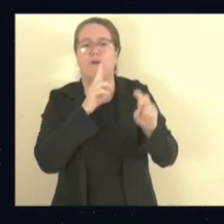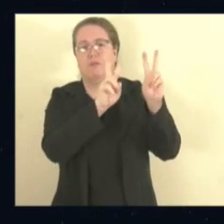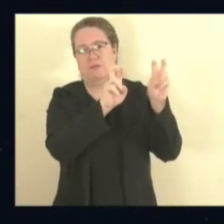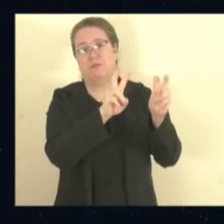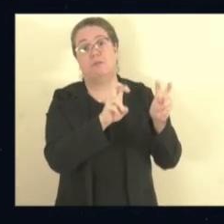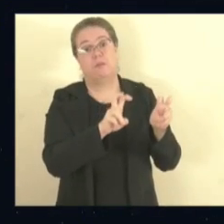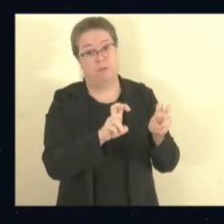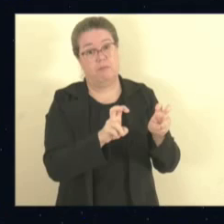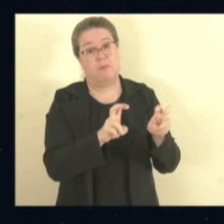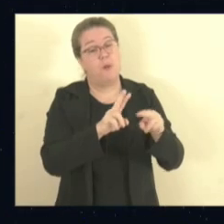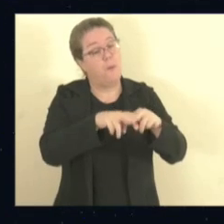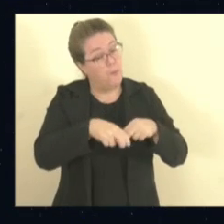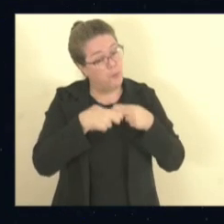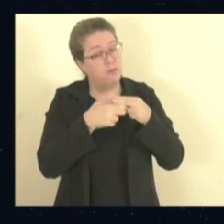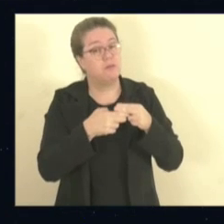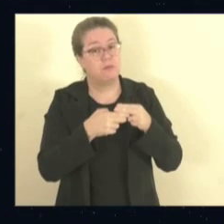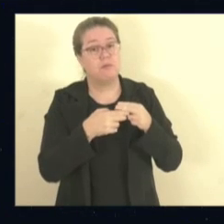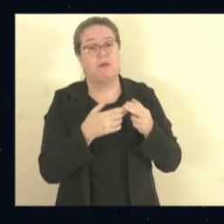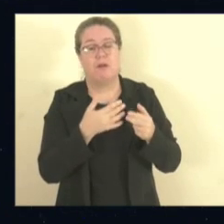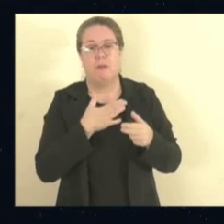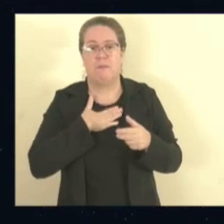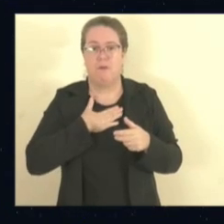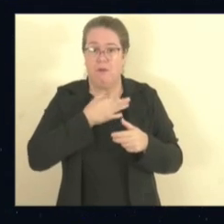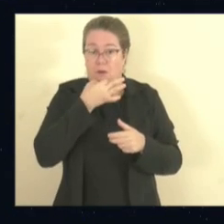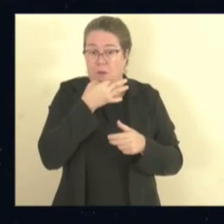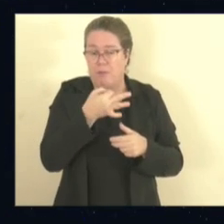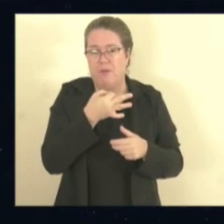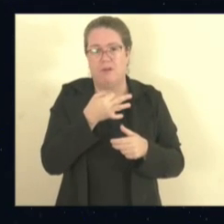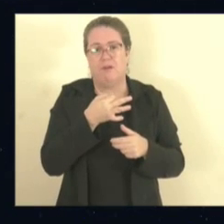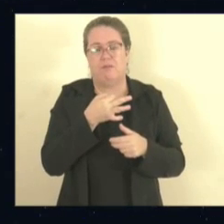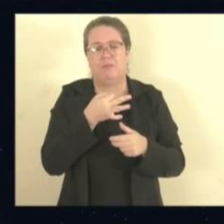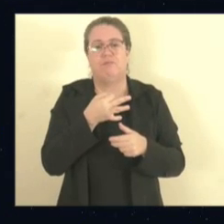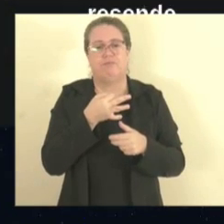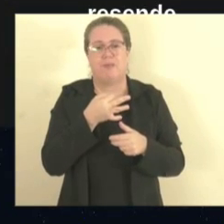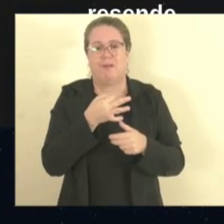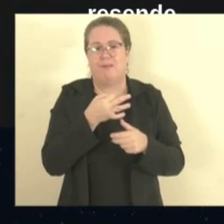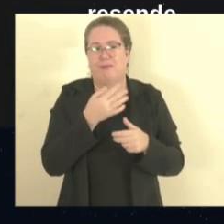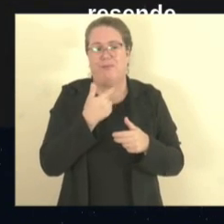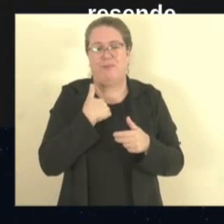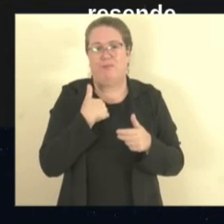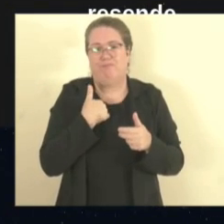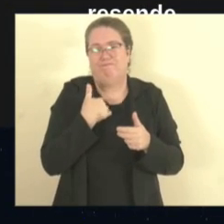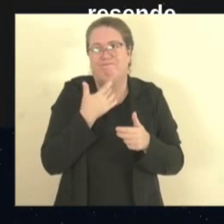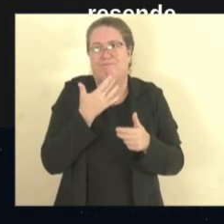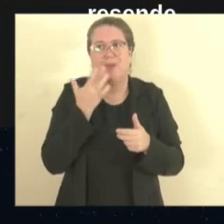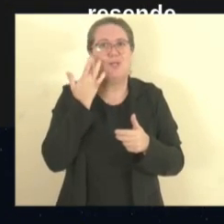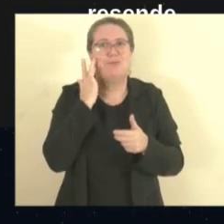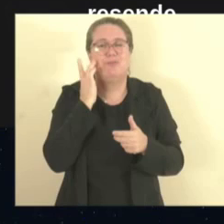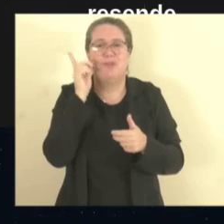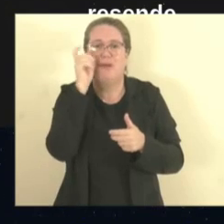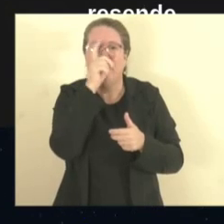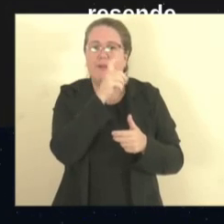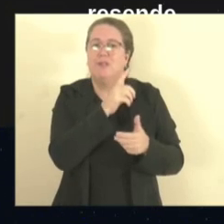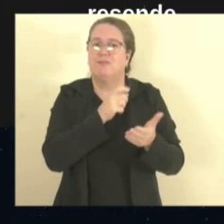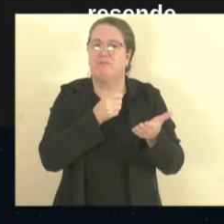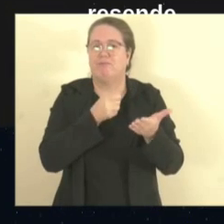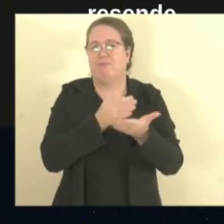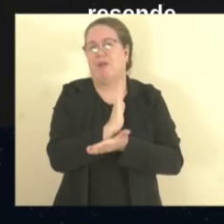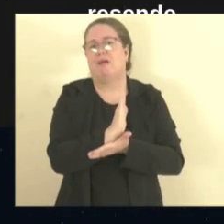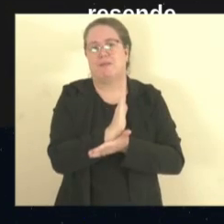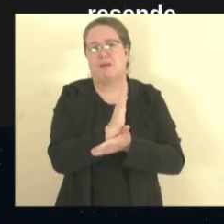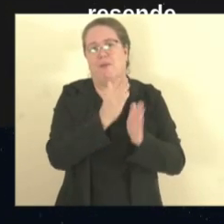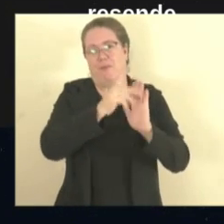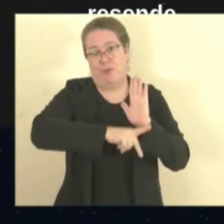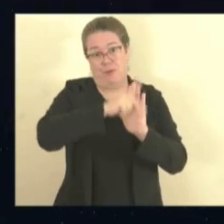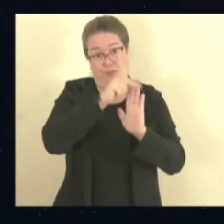por isso, já é um motivo para não avalizar esse projeto de contratação de empréstimo. O segundo